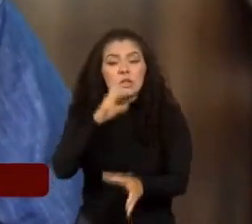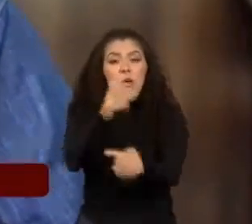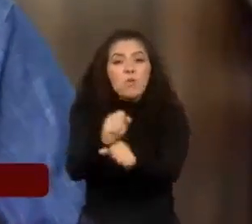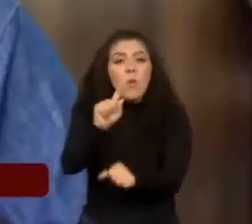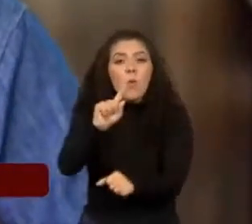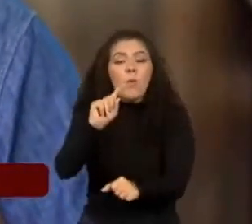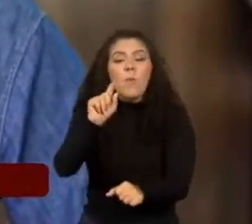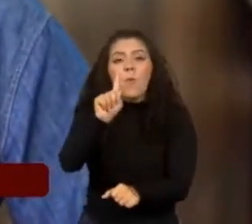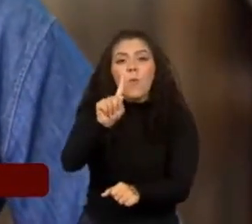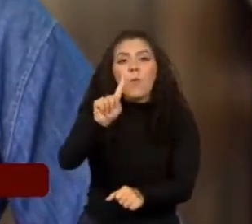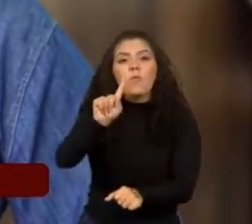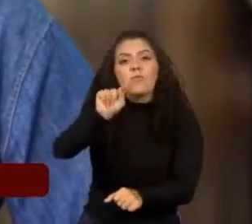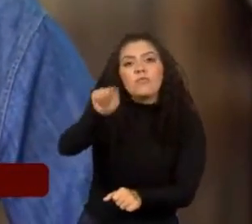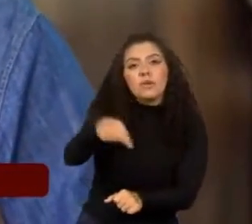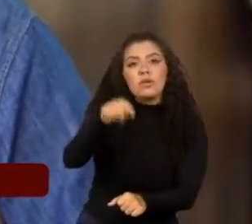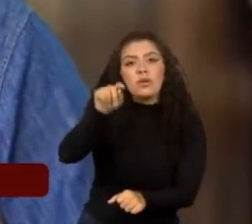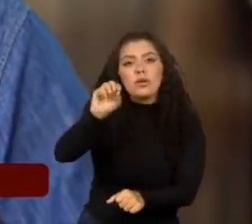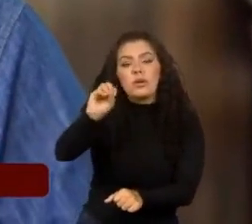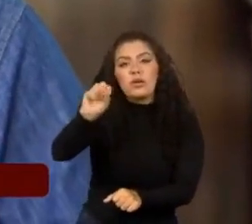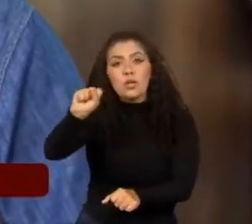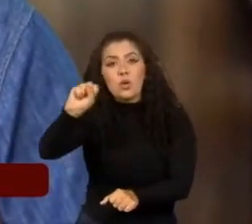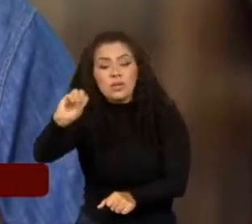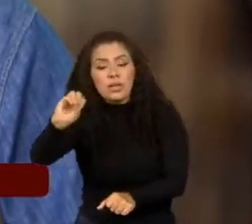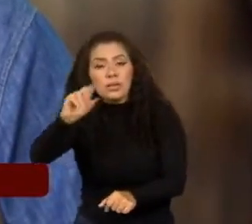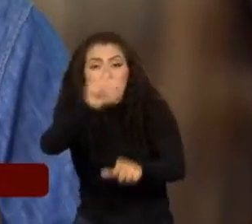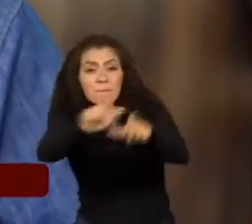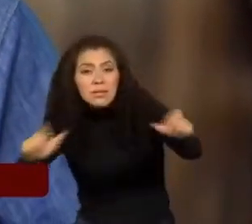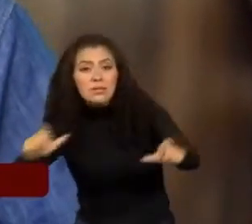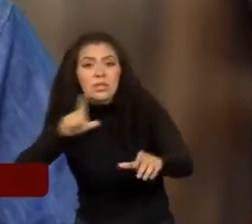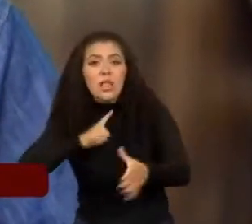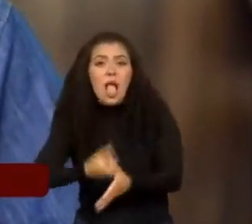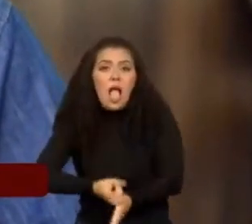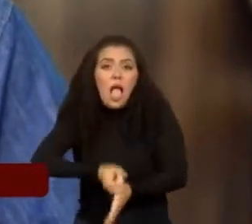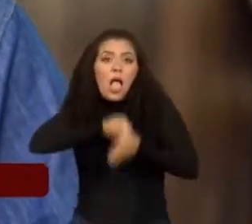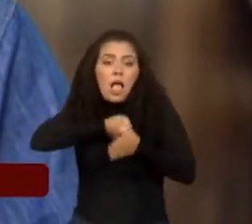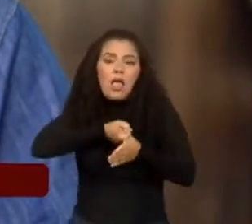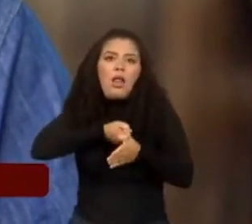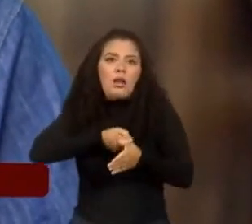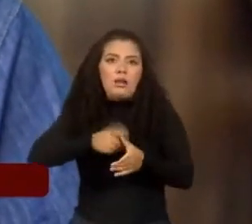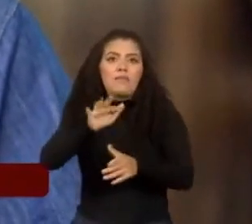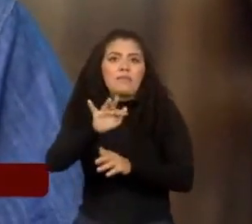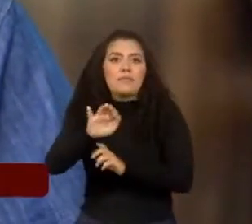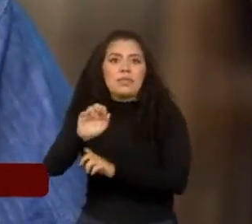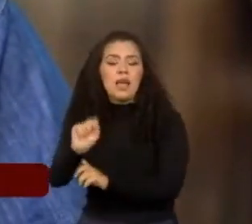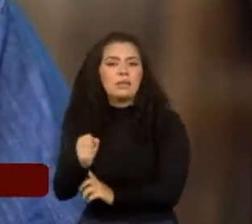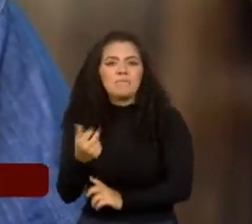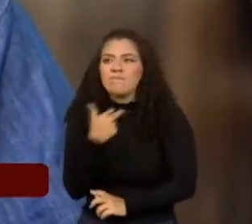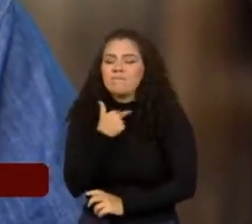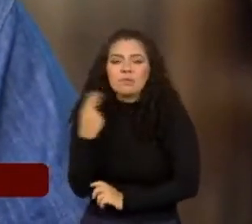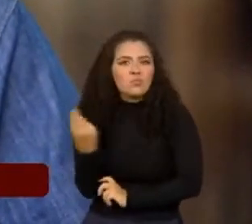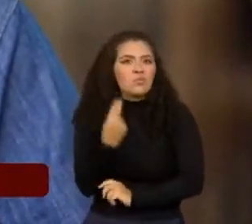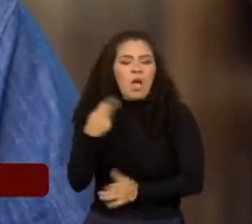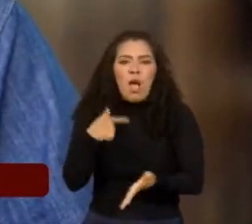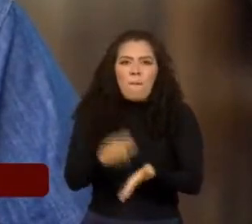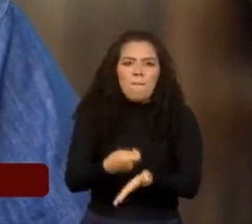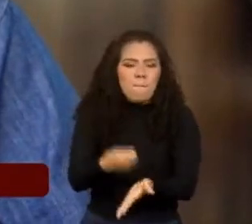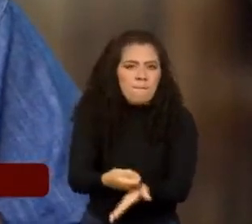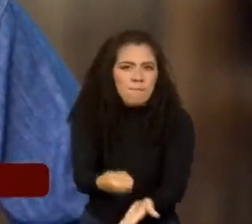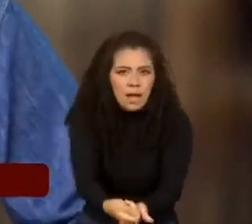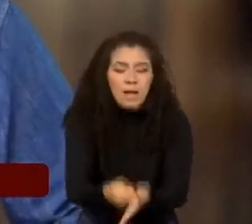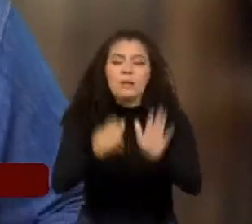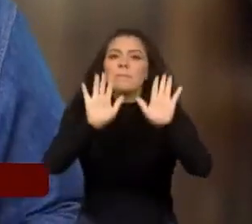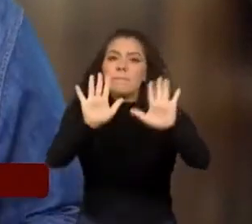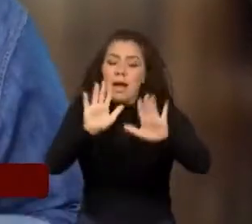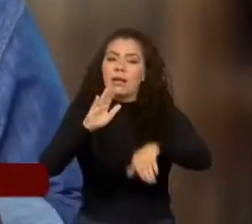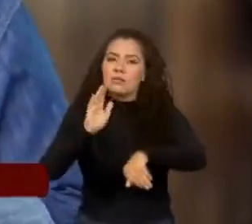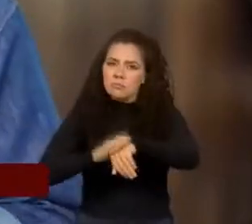1.280.000 pessoas devendo o FIES há muito tempo. Pessoas que não podiam pagar mais. Então, nós estamos fazendo